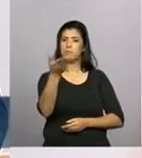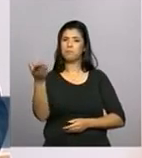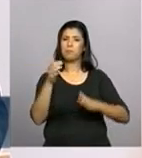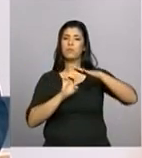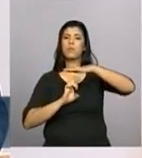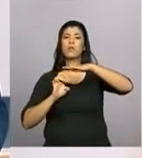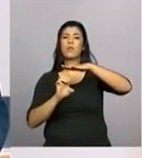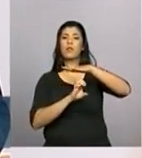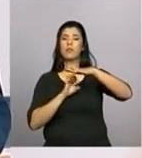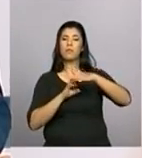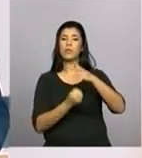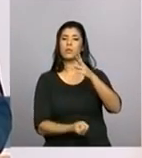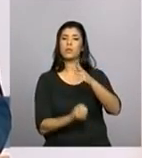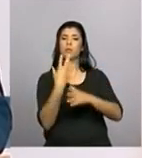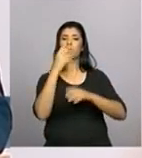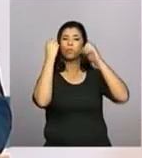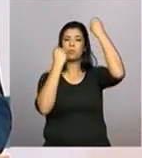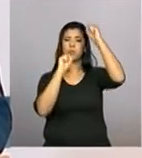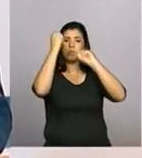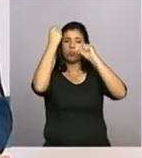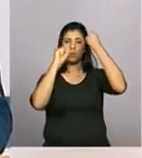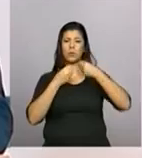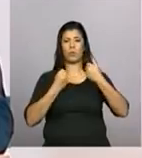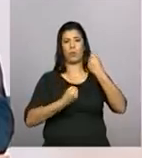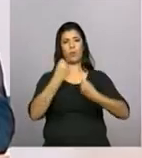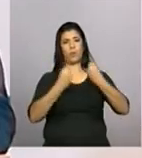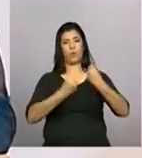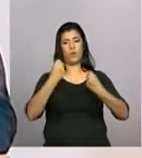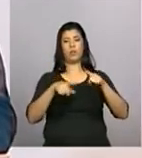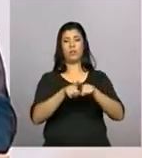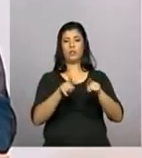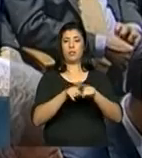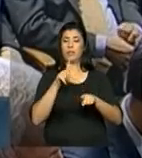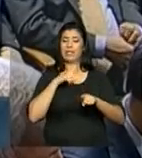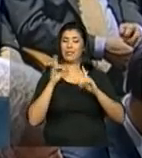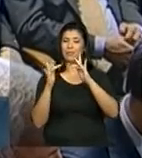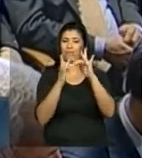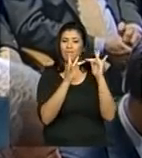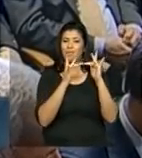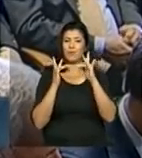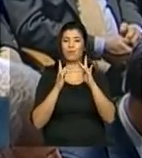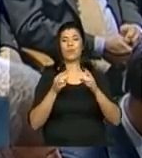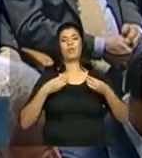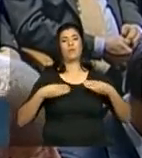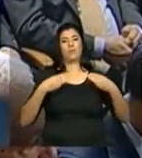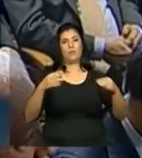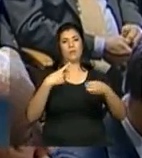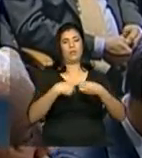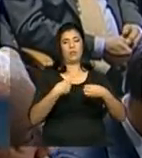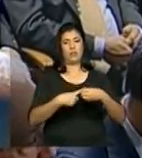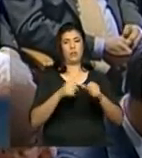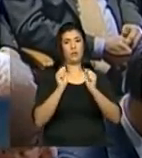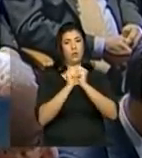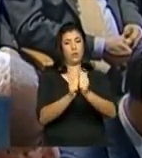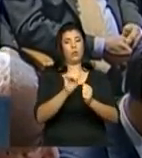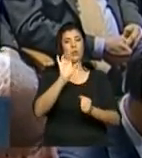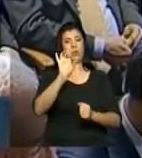ramo automotivo que muito tem se relacionado com o Ministério das Cidades e com o Denatran. E lembro